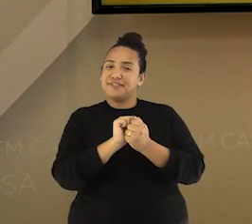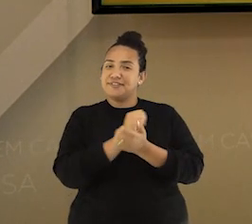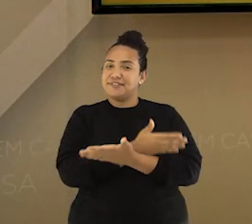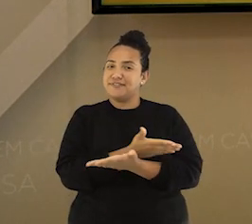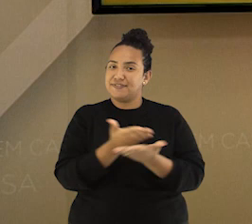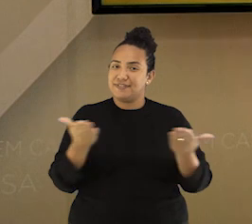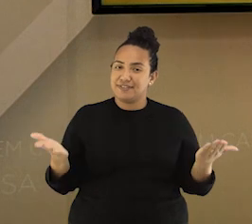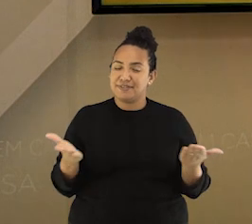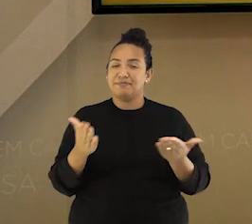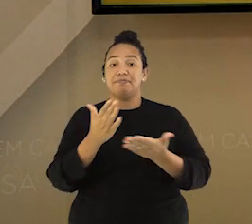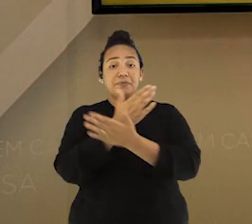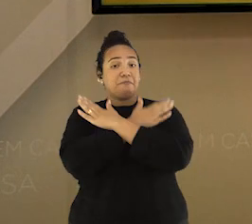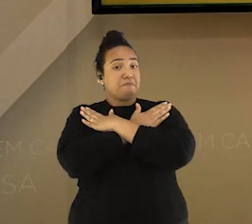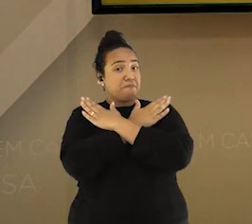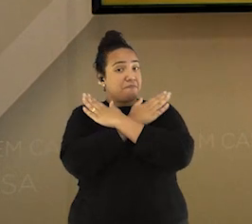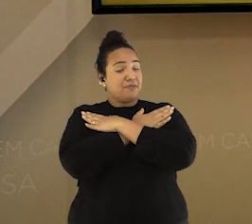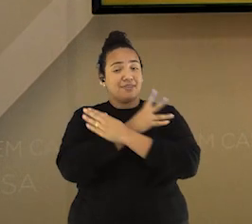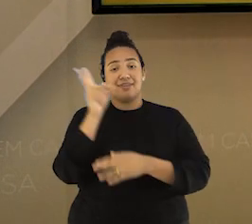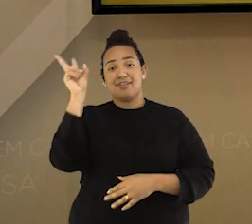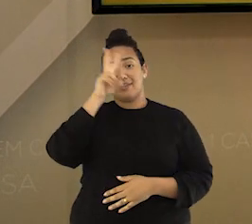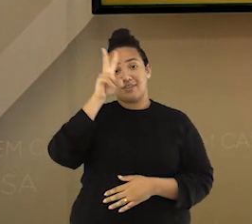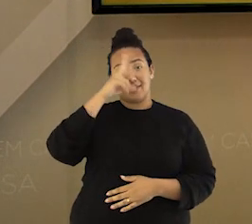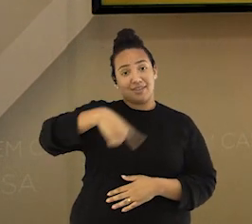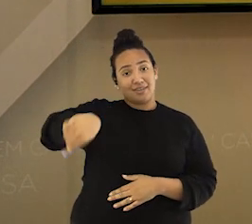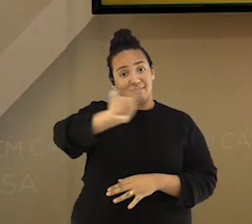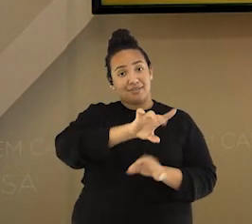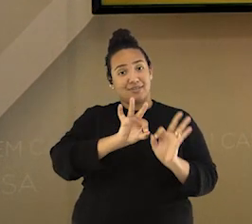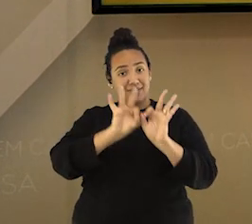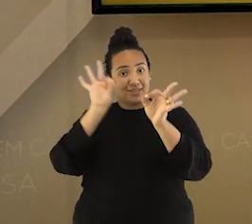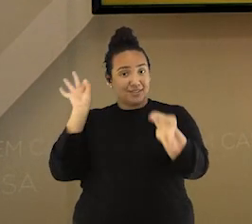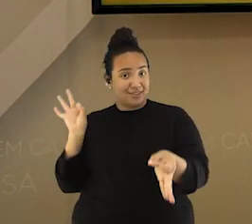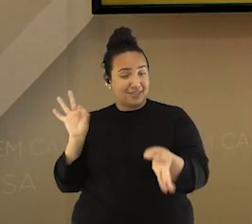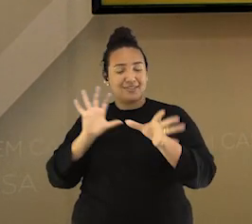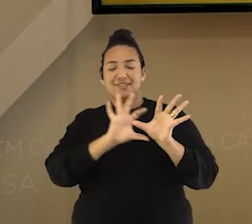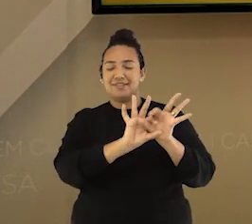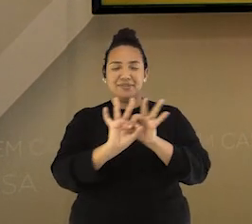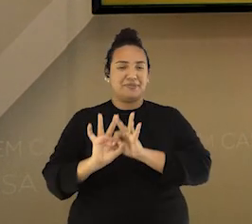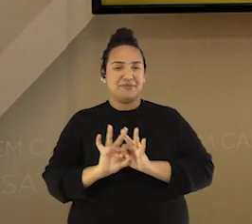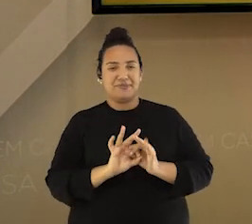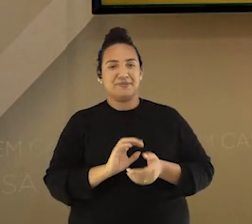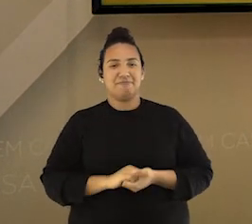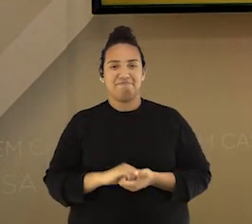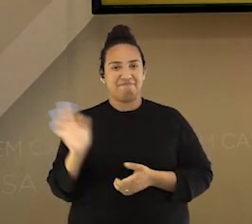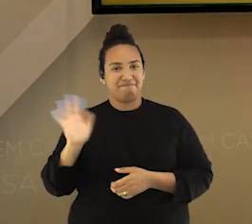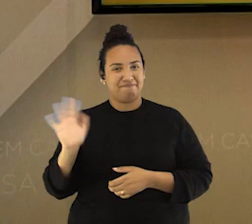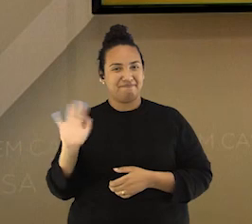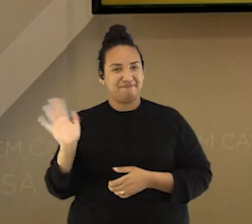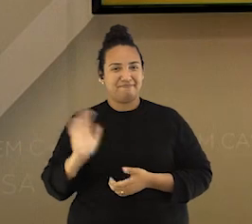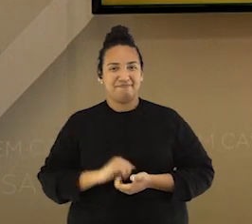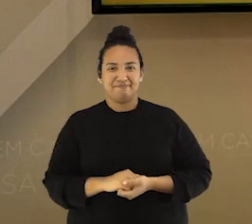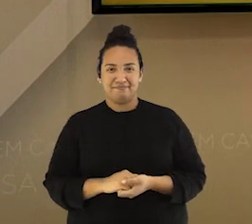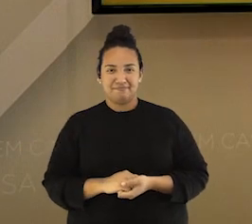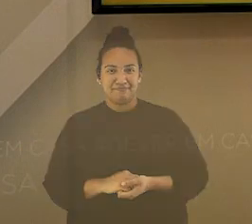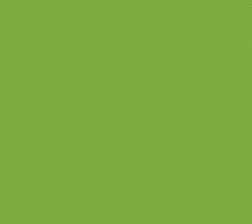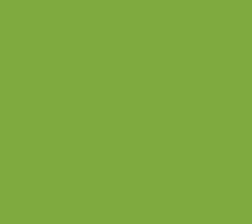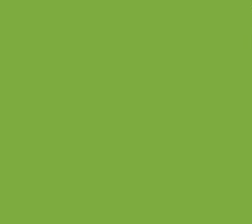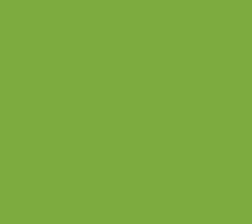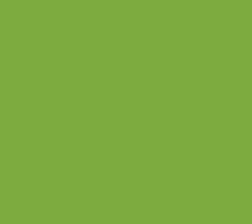vocês. Um grande abraço e não se esqueça que mesmo distantes, estamos juntos. Tchau!